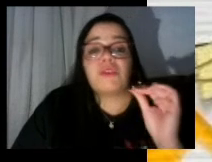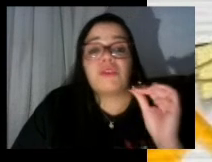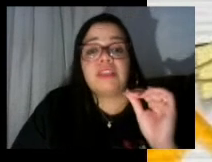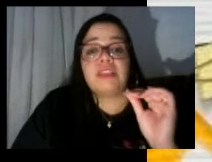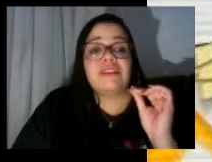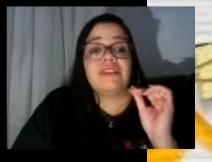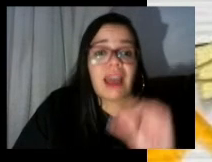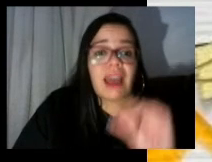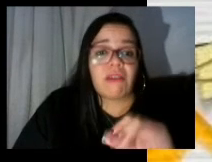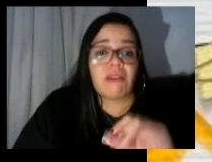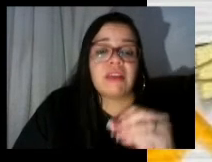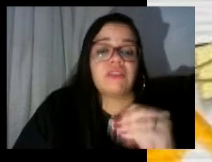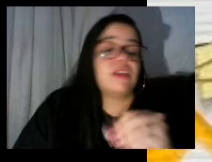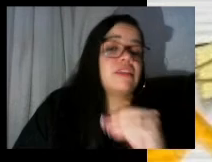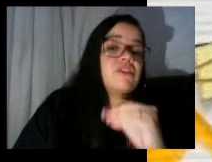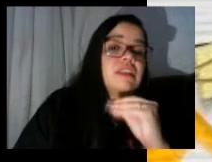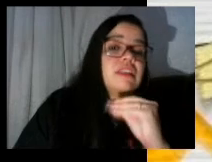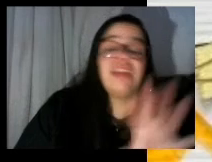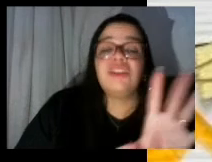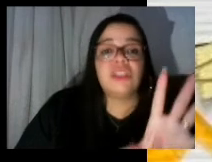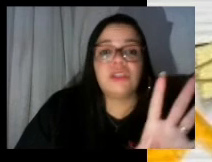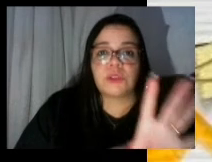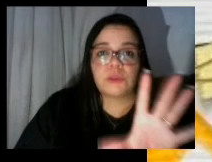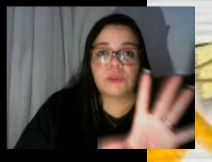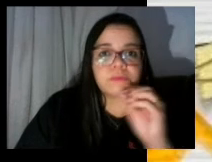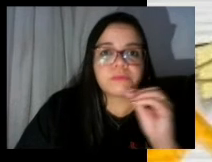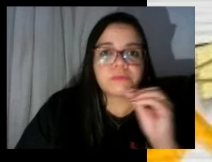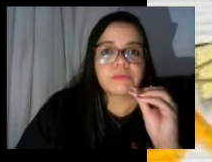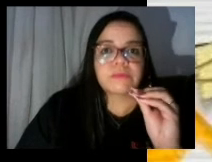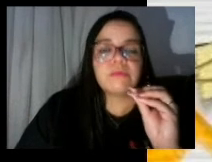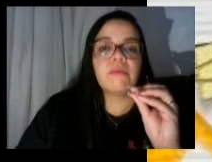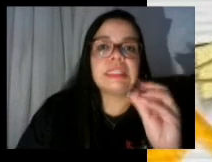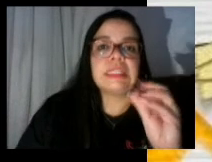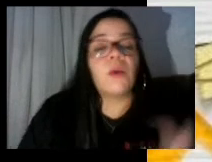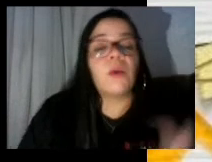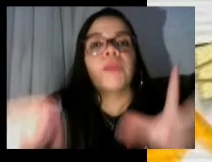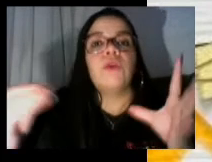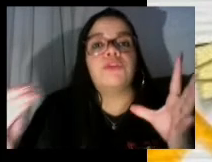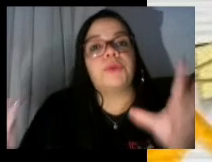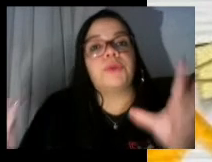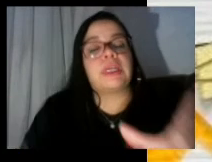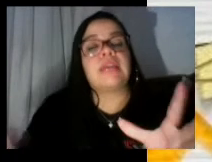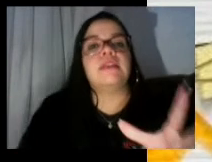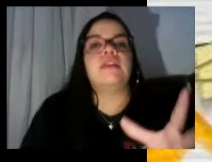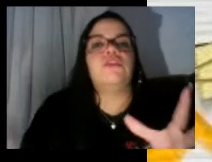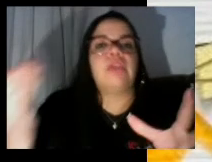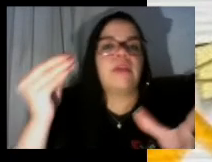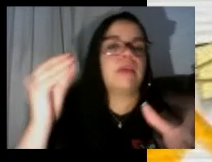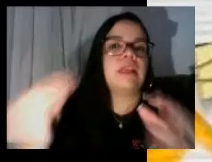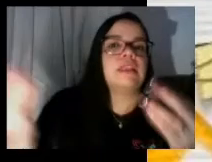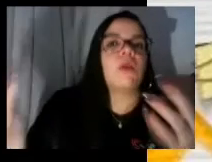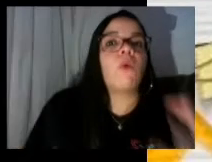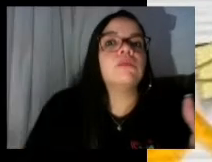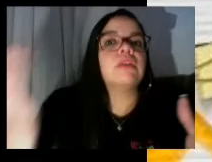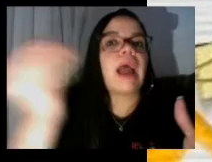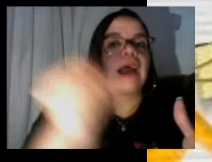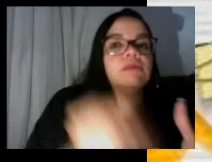roupas eram feitas de saco e às vezes nem tinham isso. Então, os portugueses